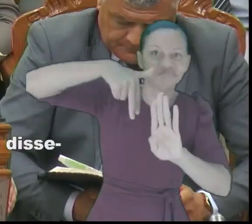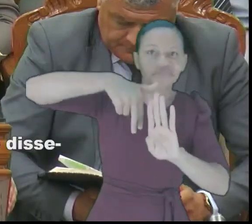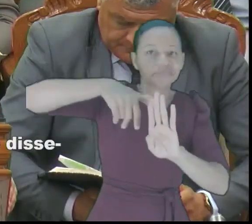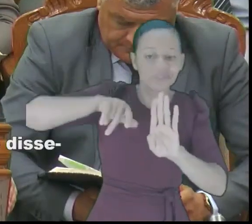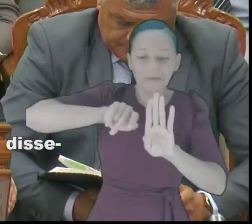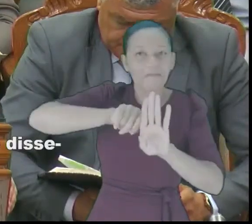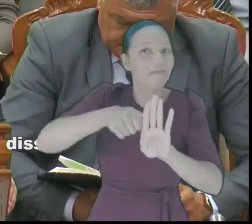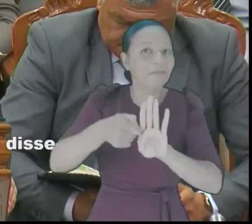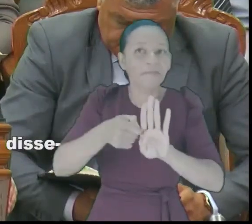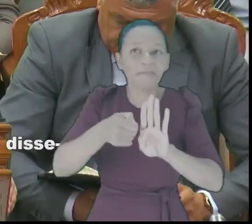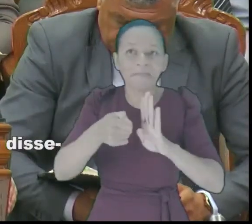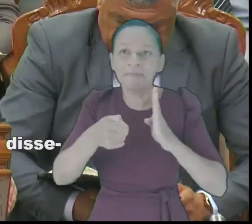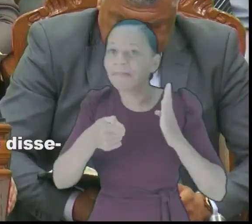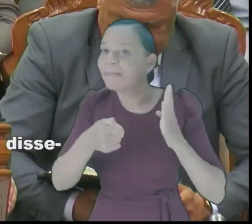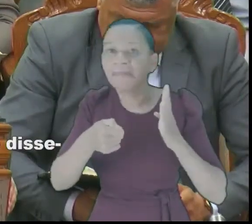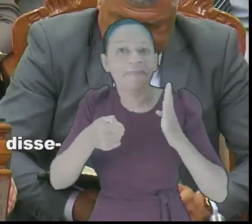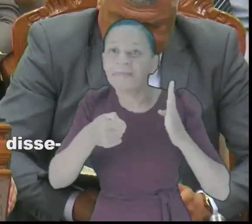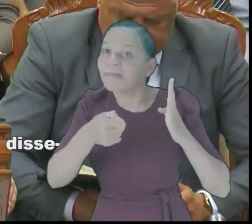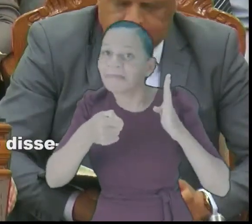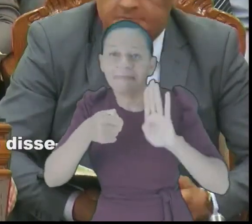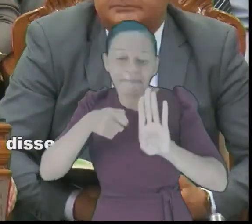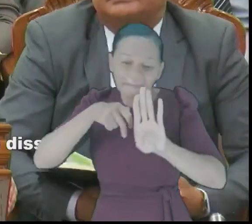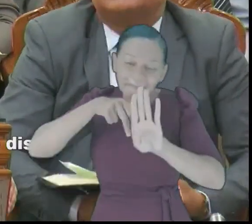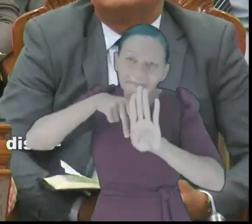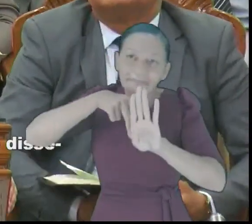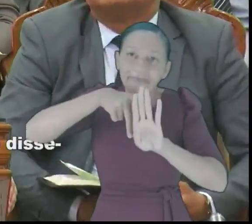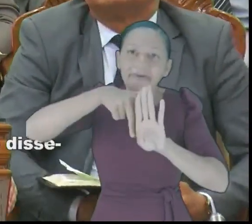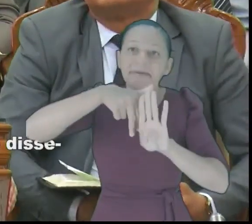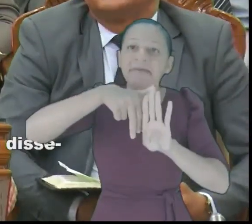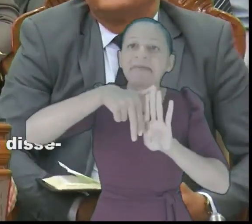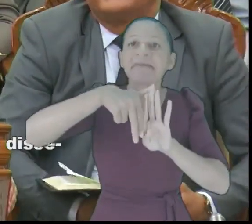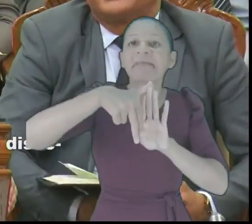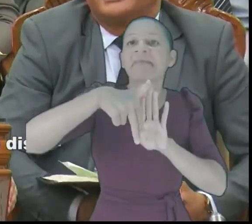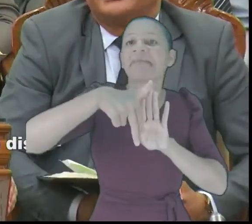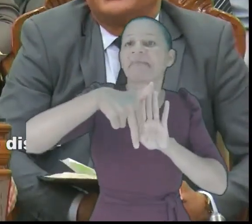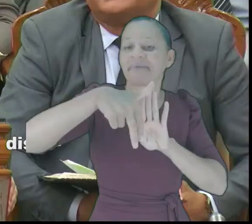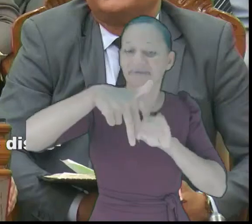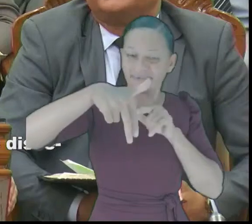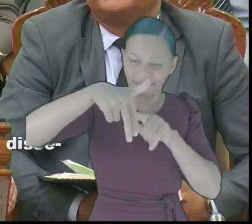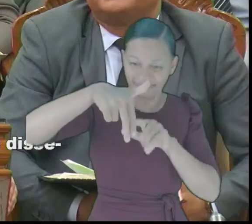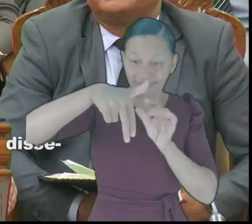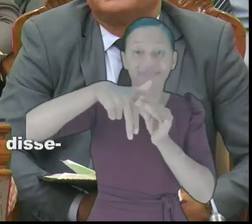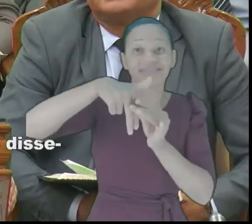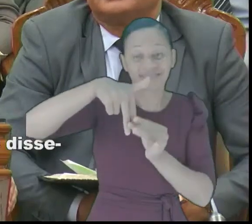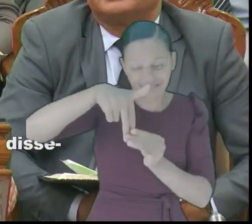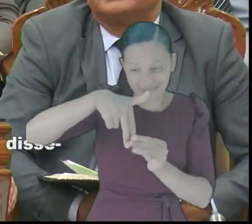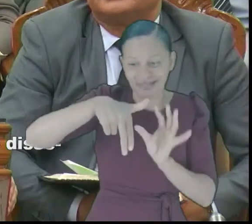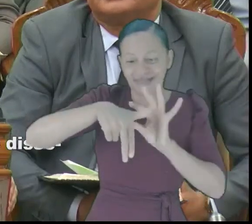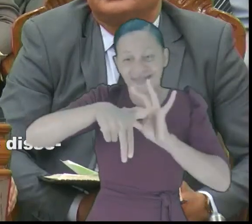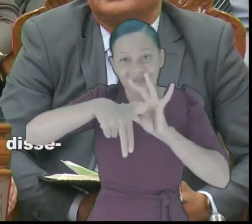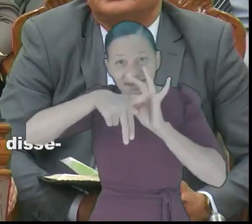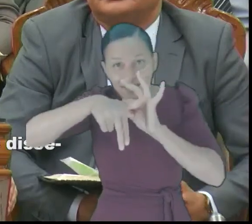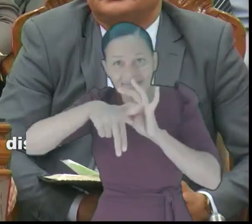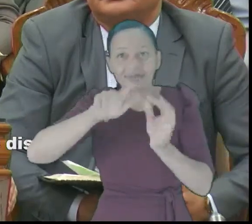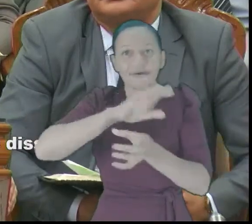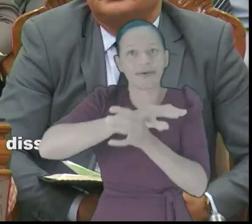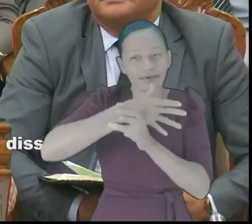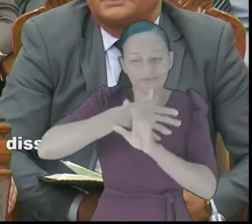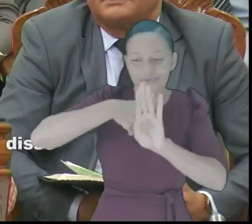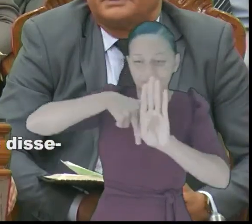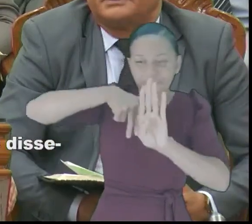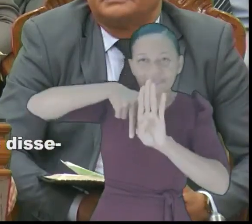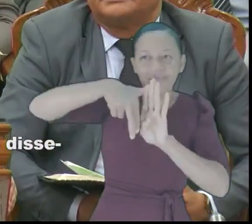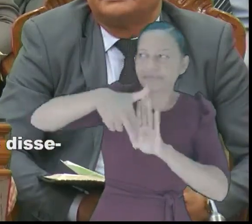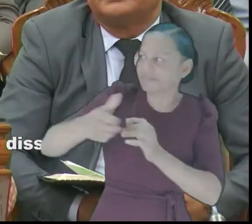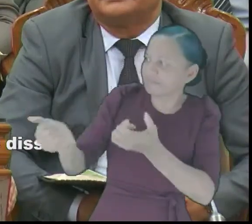porta. Por quê? Porque o corpo dele é um corpo tem carne, tem ossos e atravessa a porta.